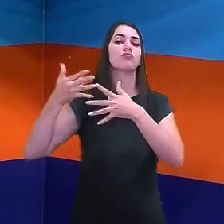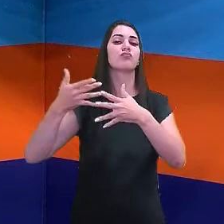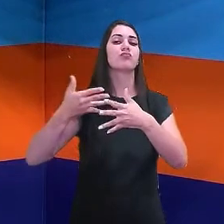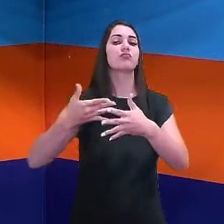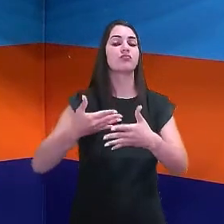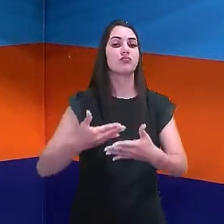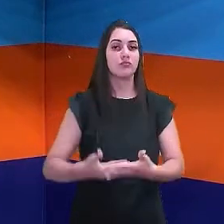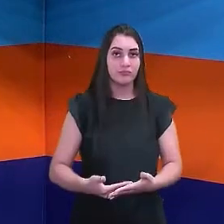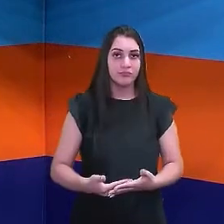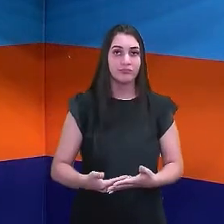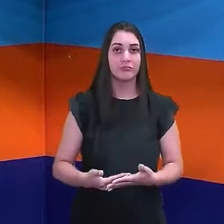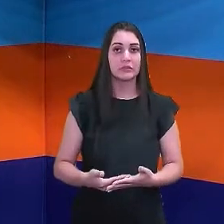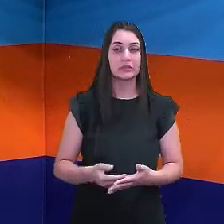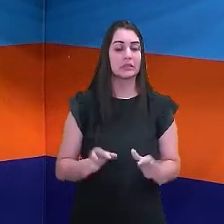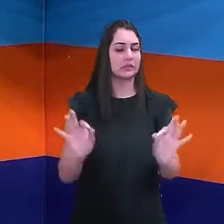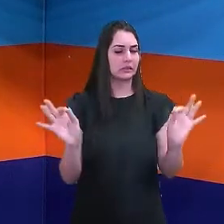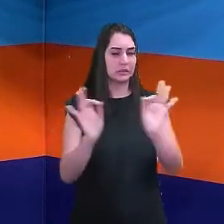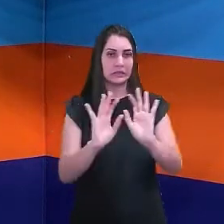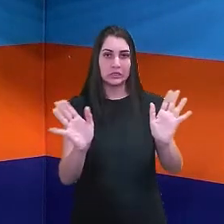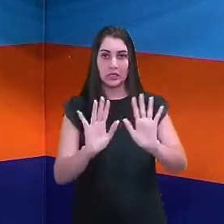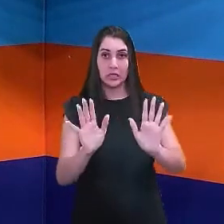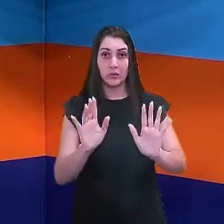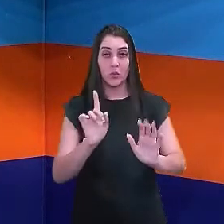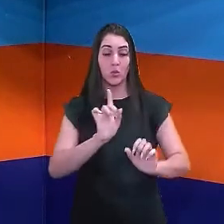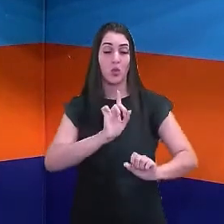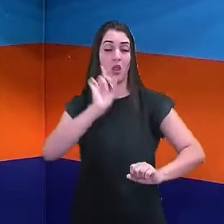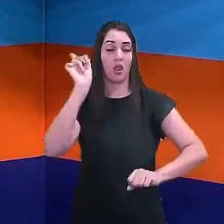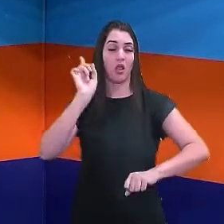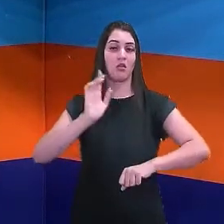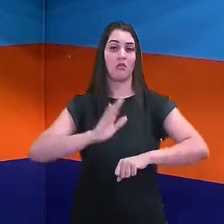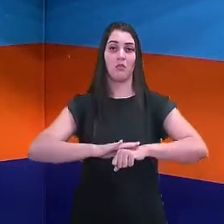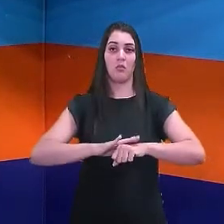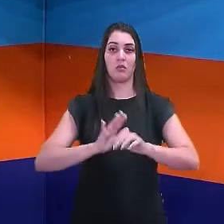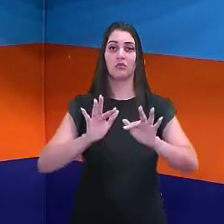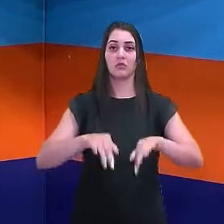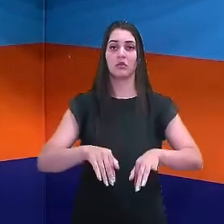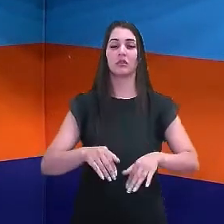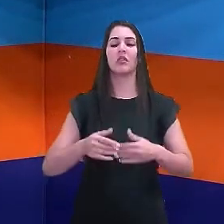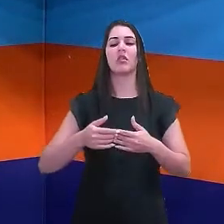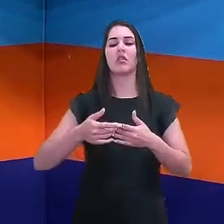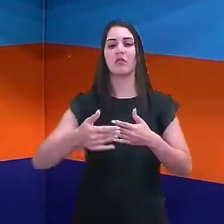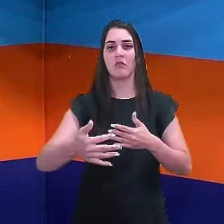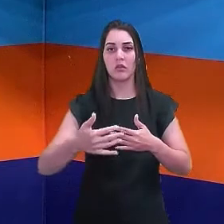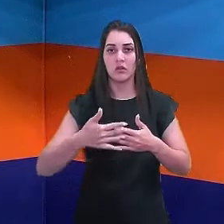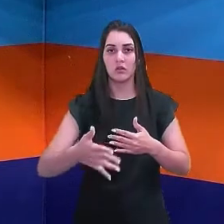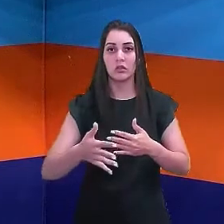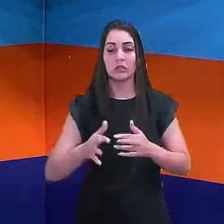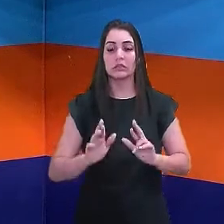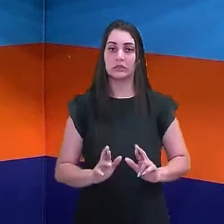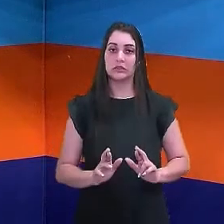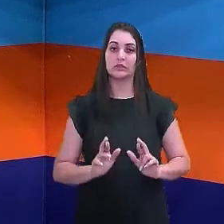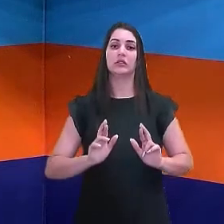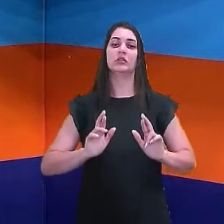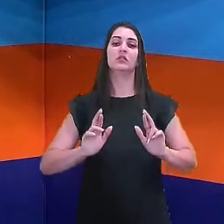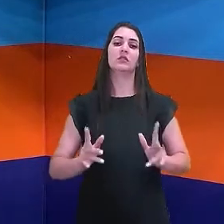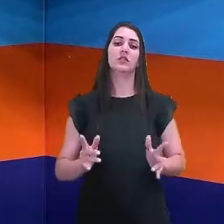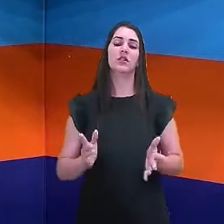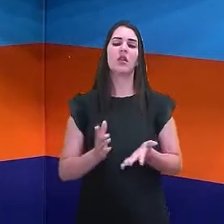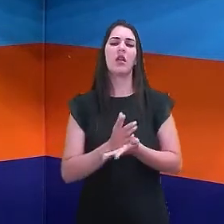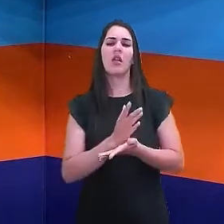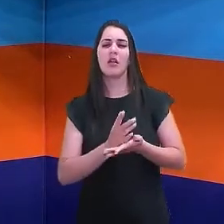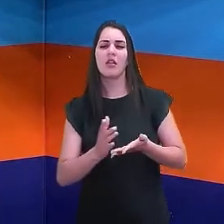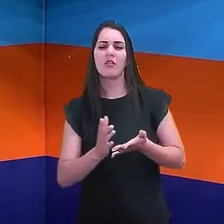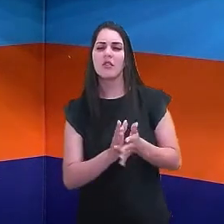verdade, e que ele não acabou com aquele período. Ele vai continuar, mas de uma forma diferente, às vezes sutil e